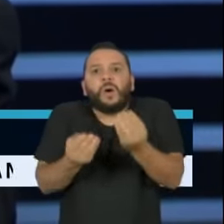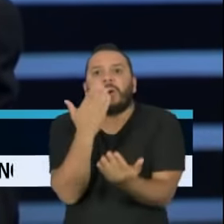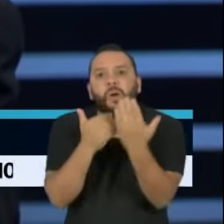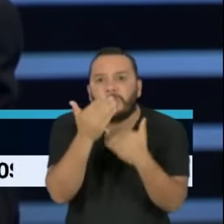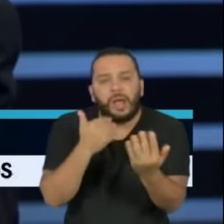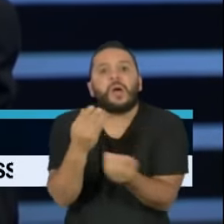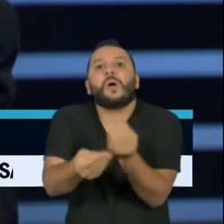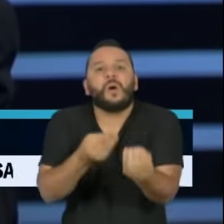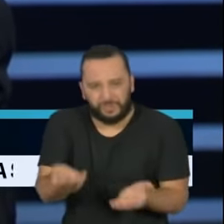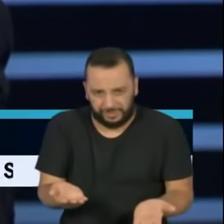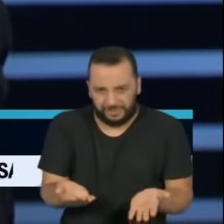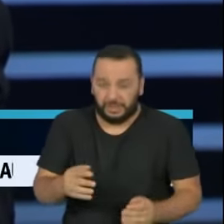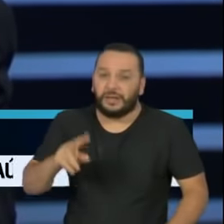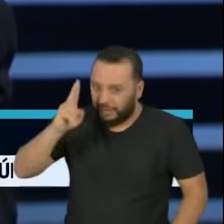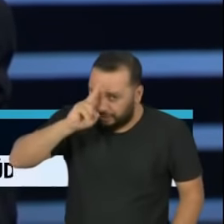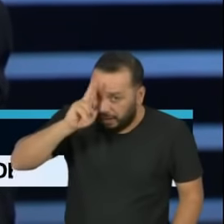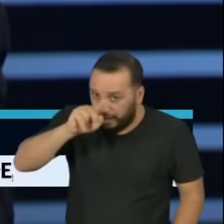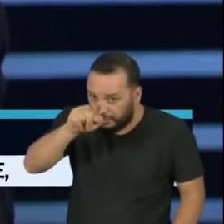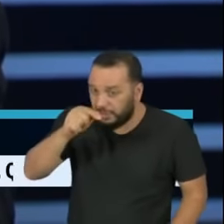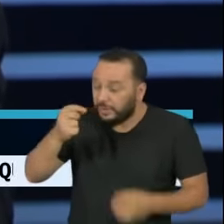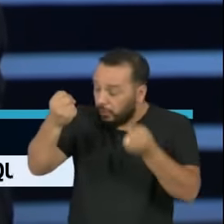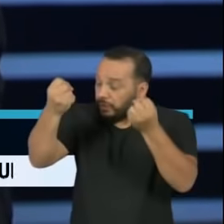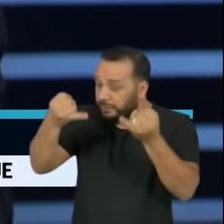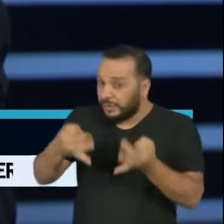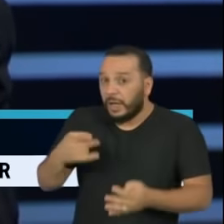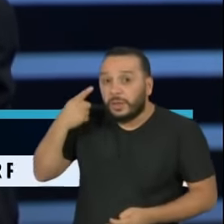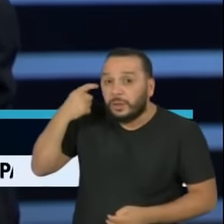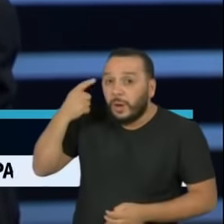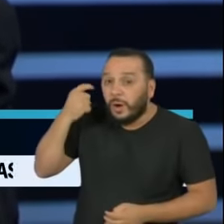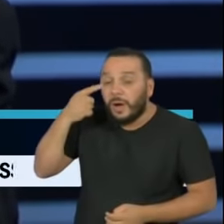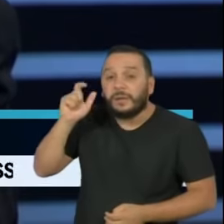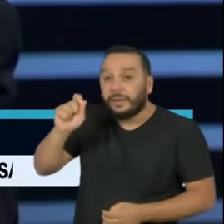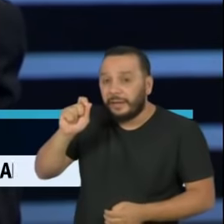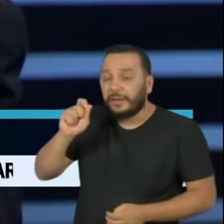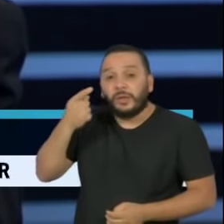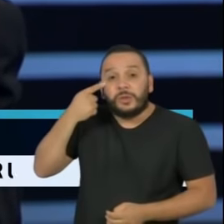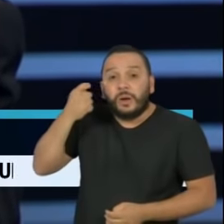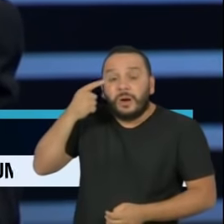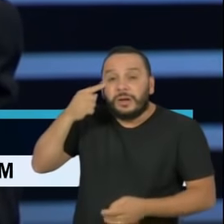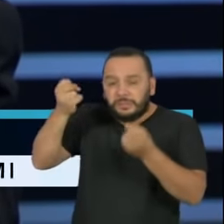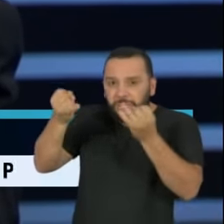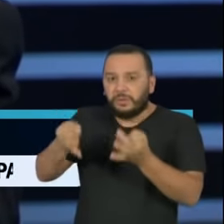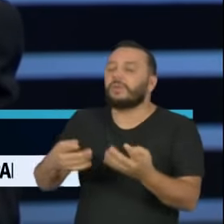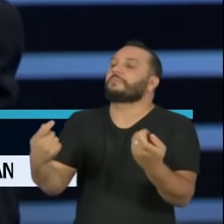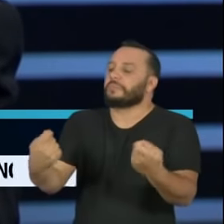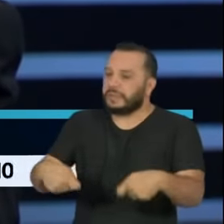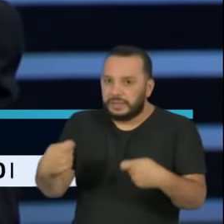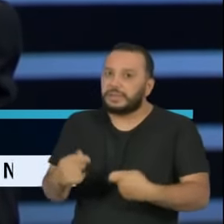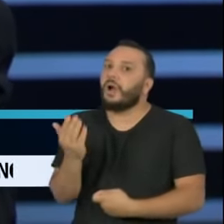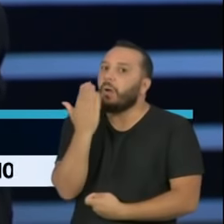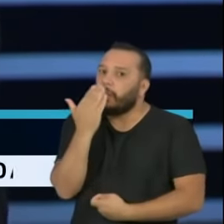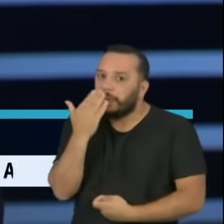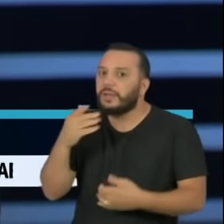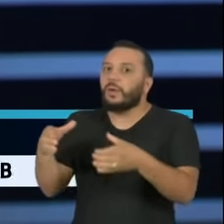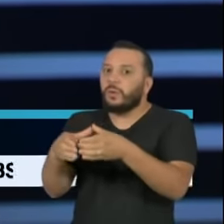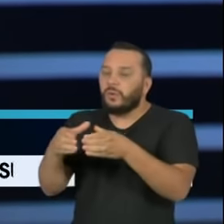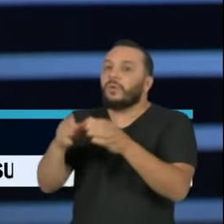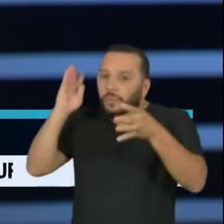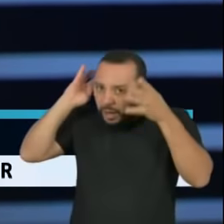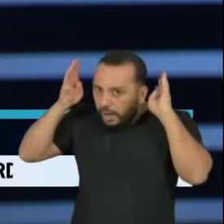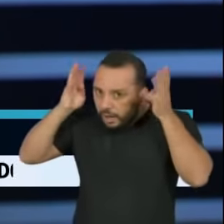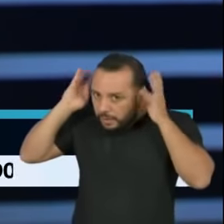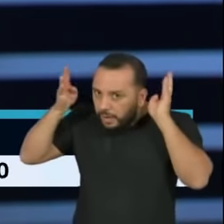tinha levantado a hipótese, não lembro como isso foi adiante, de garantir o fornecimento de comida aos caminhoneiros nos postos